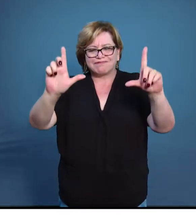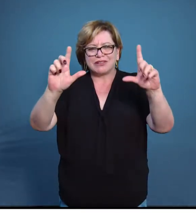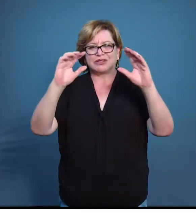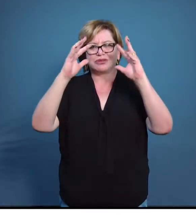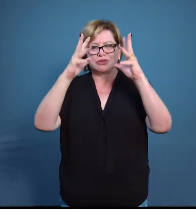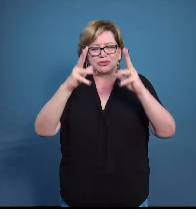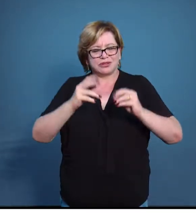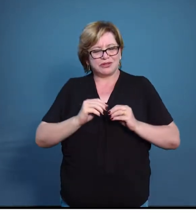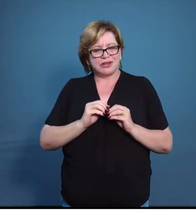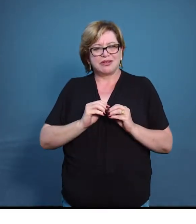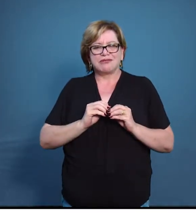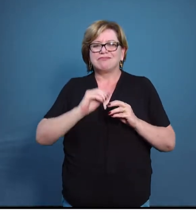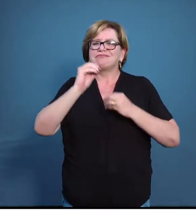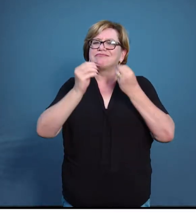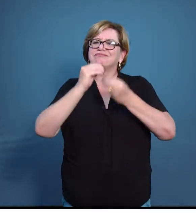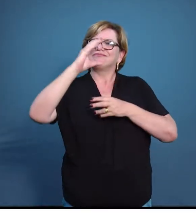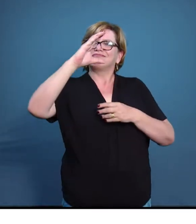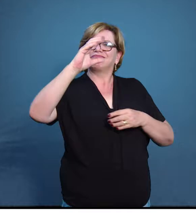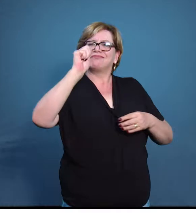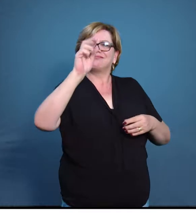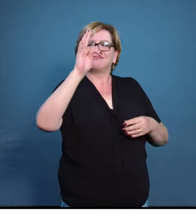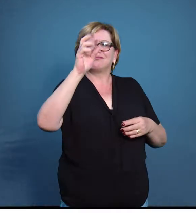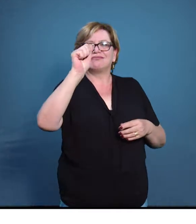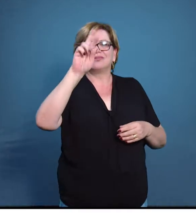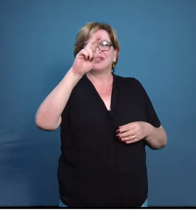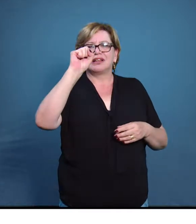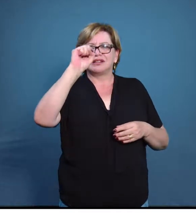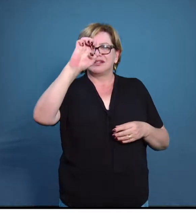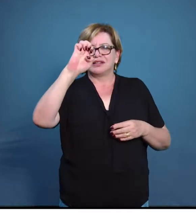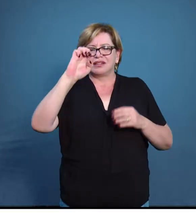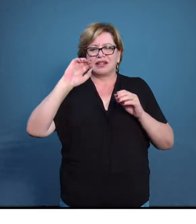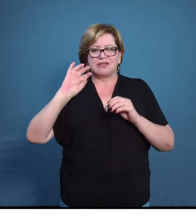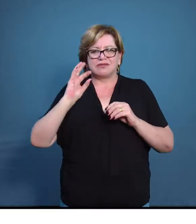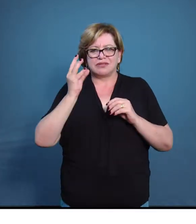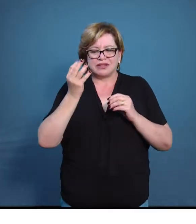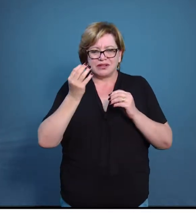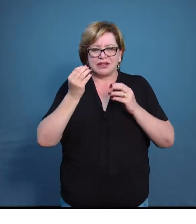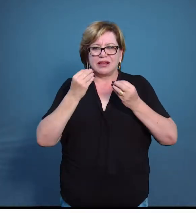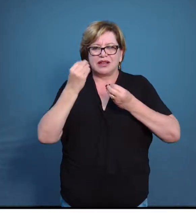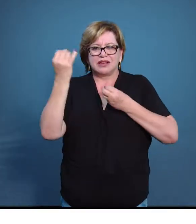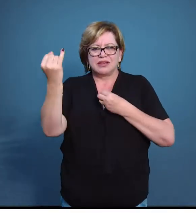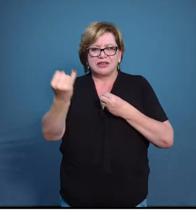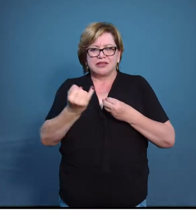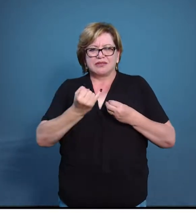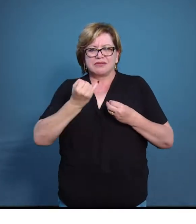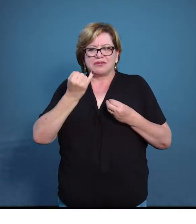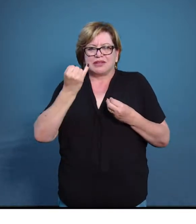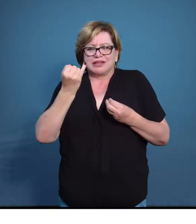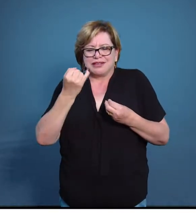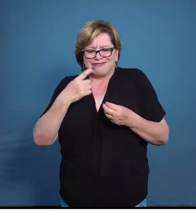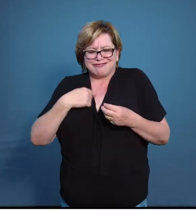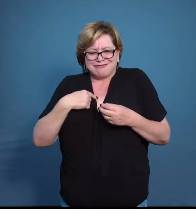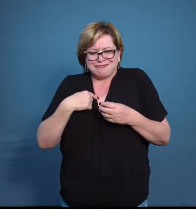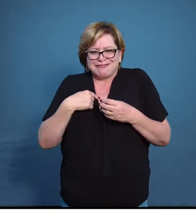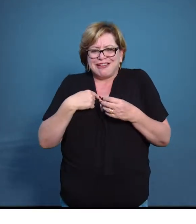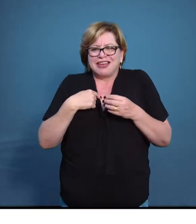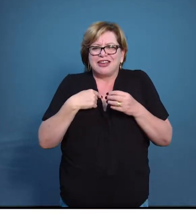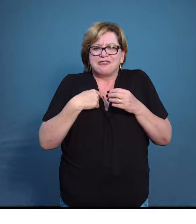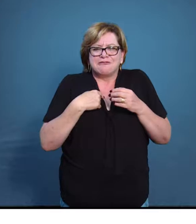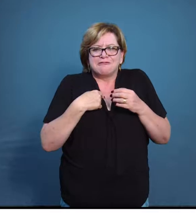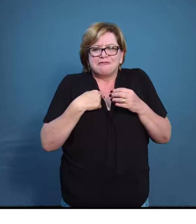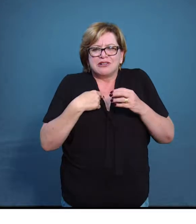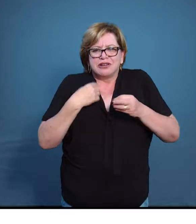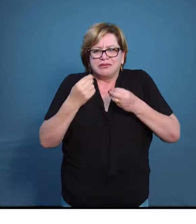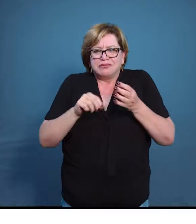de catarse ocorra, é muito importante que nós tenhamos o distanciamento da obra. Então, que a gente não se veja como um